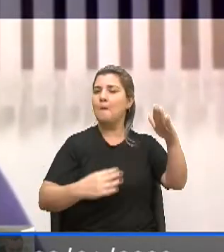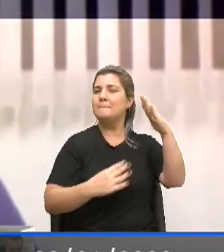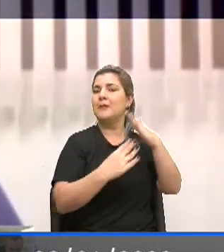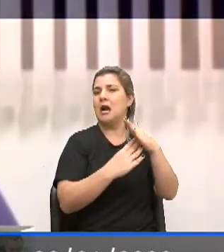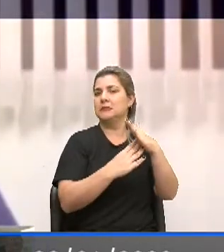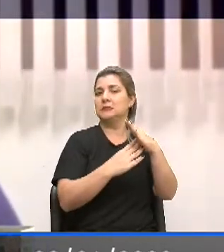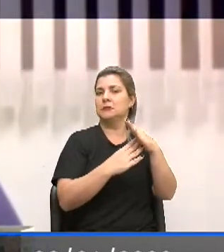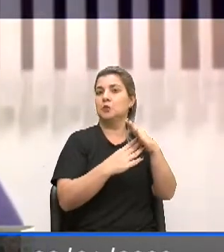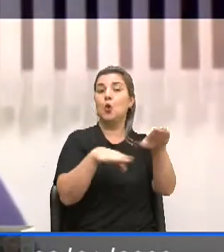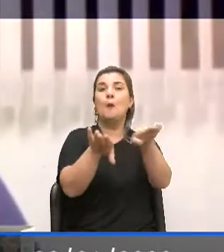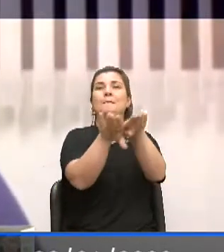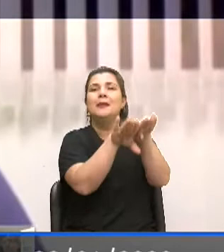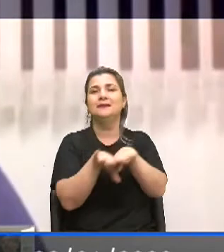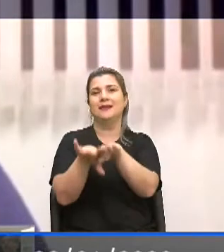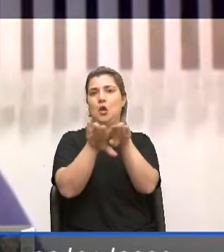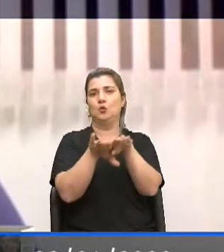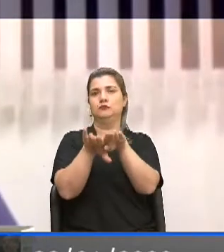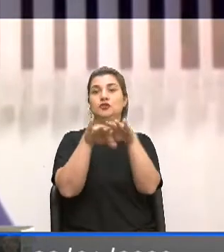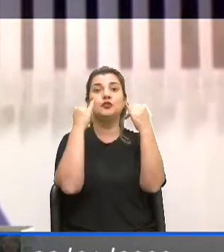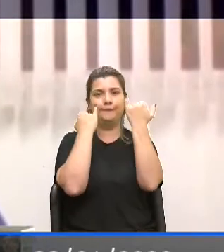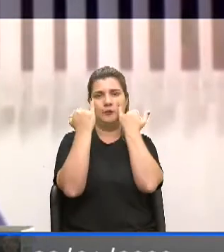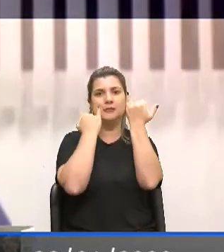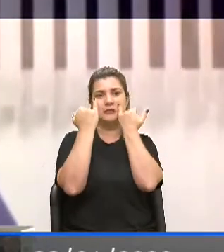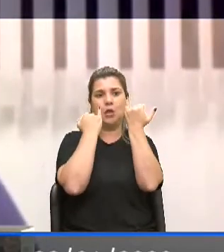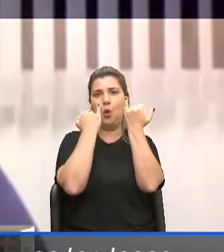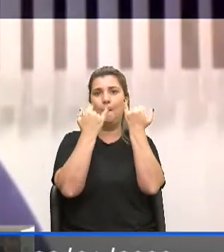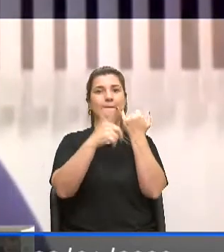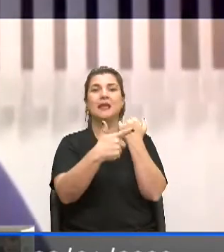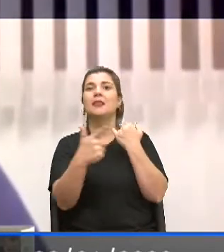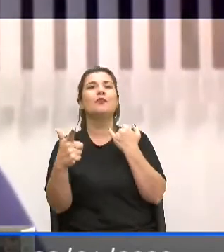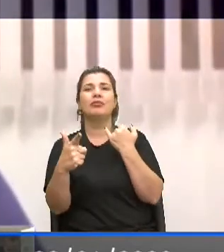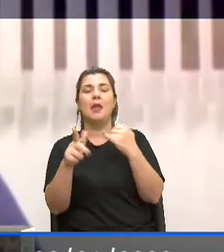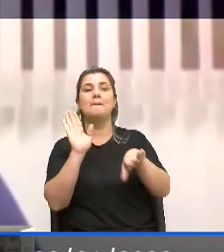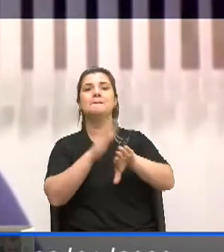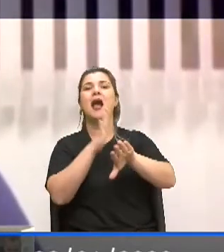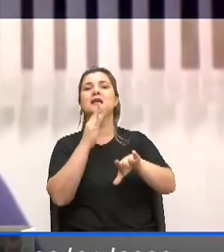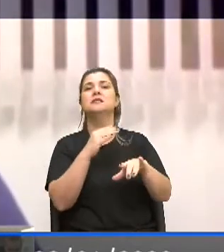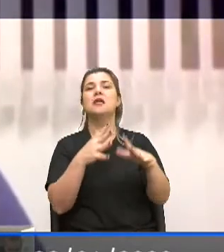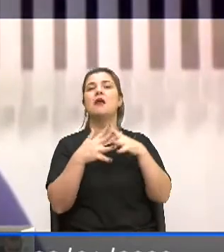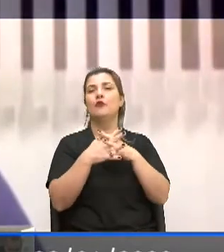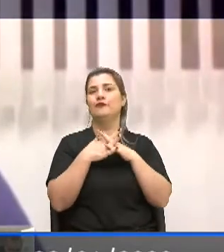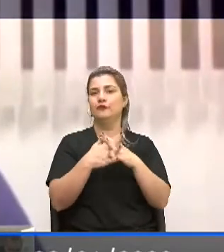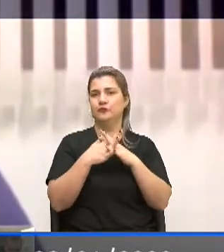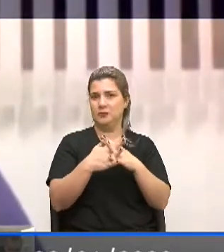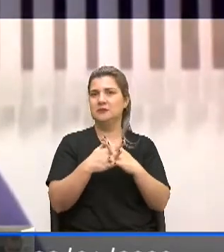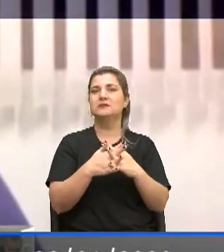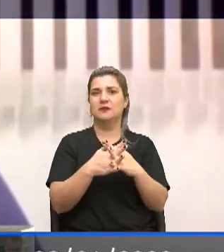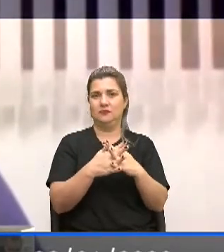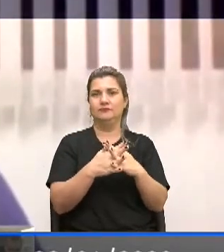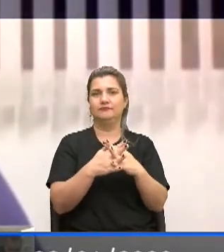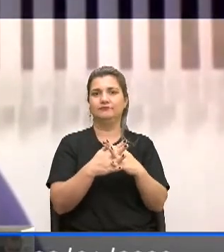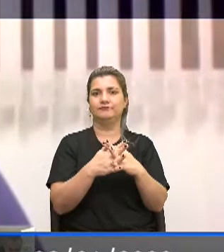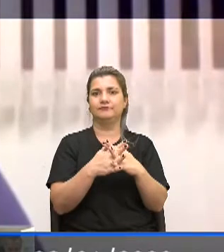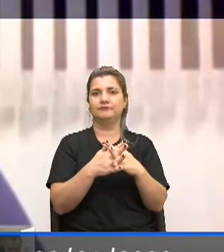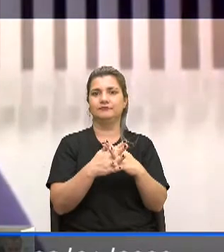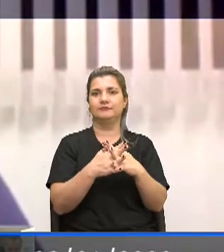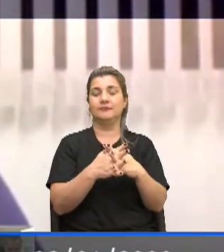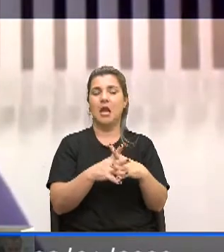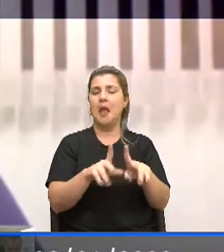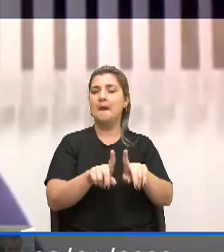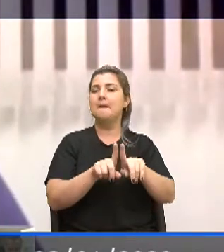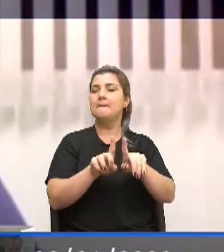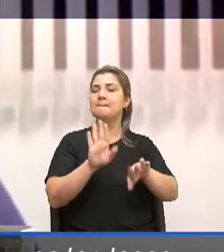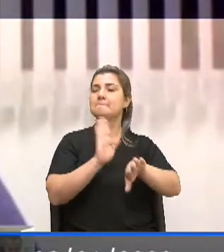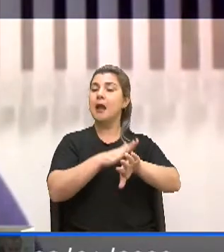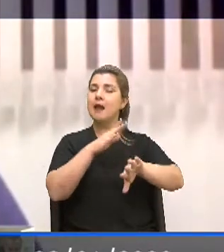não gerar confusão até no atendimento pelas empresas das medidas possíveis e factíveis. Mas esforço por